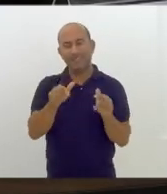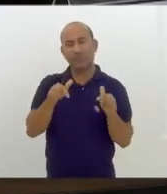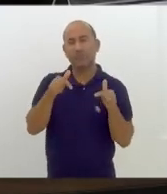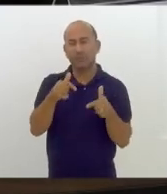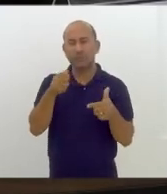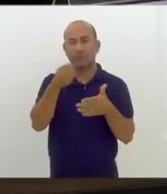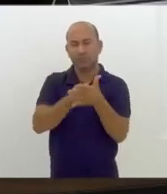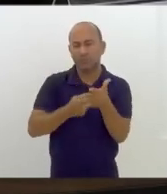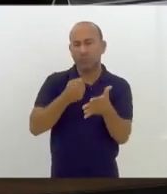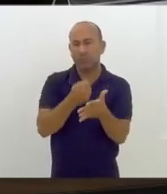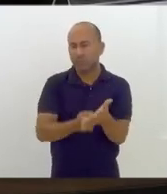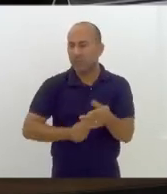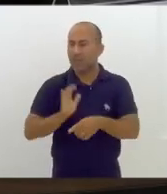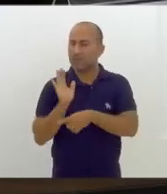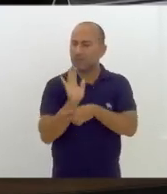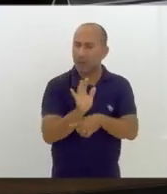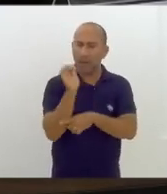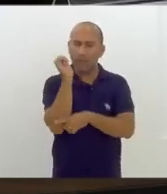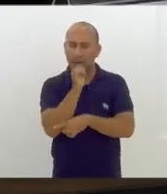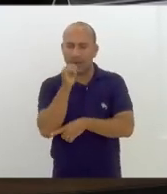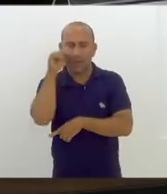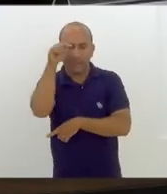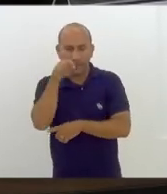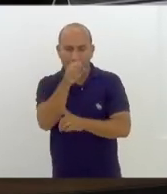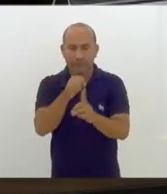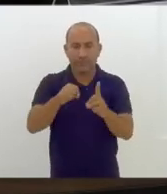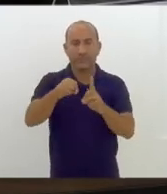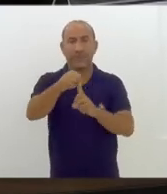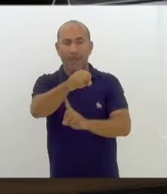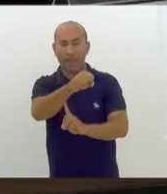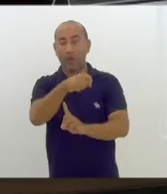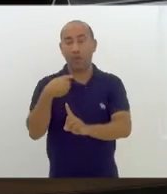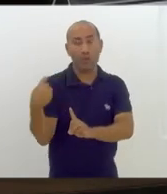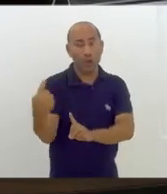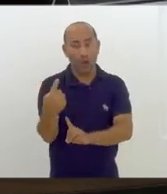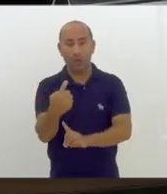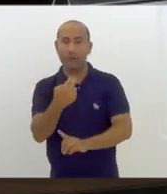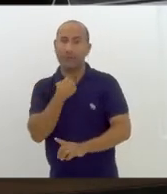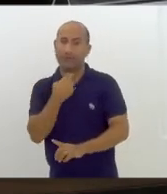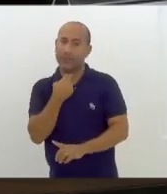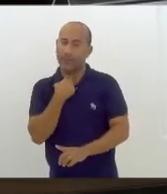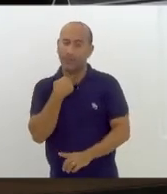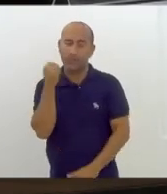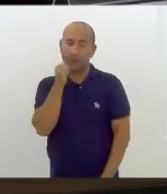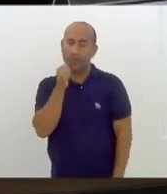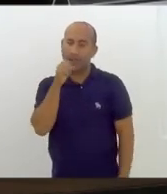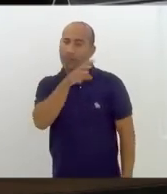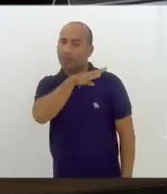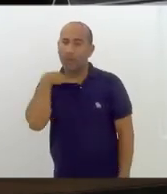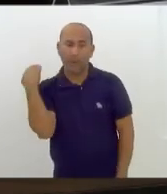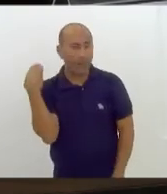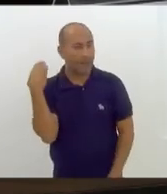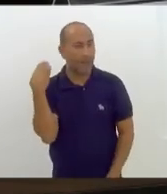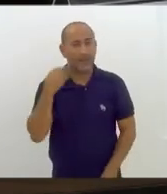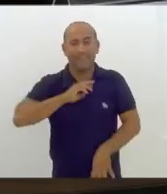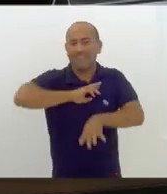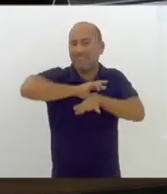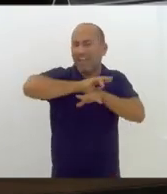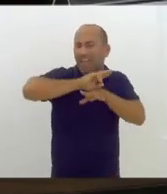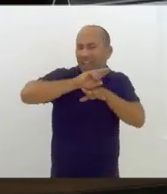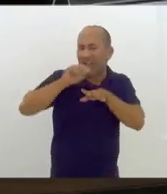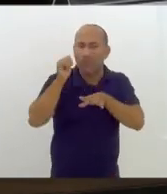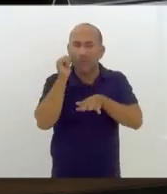por igualdade nesta sociedade. Nós não podemos mais morrer. Somos dezenas